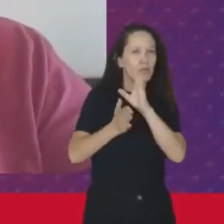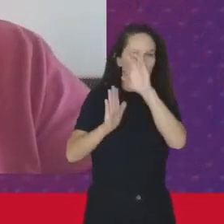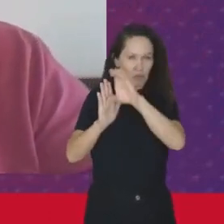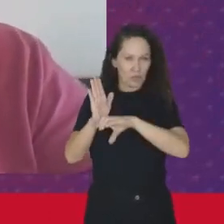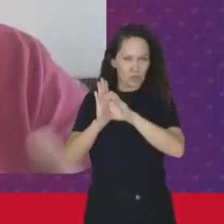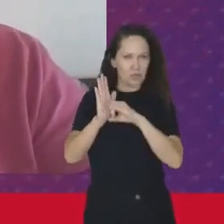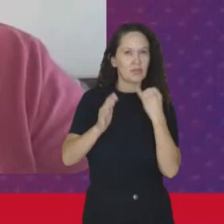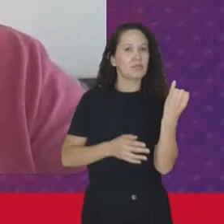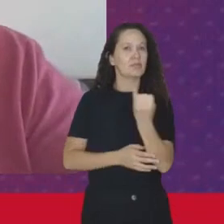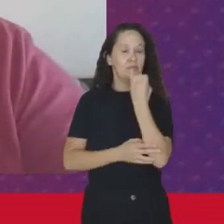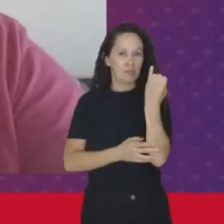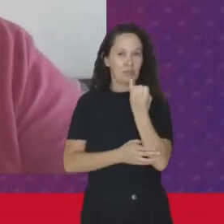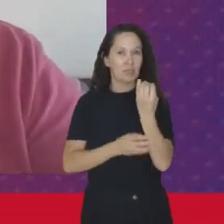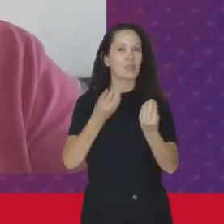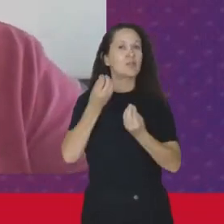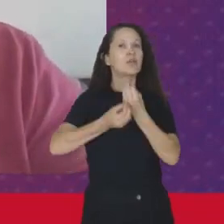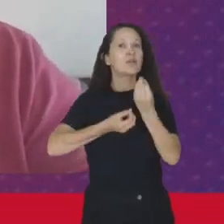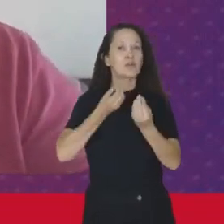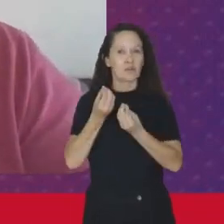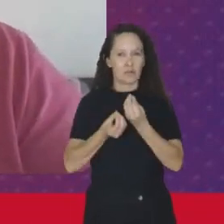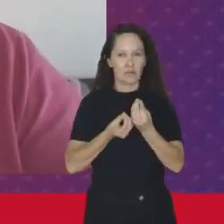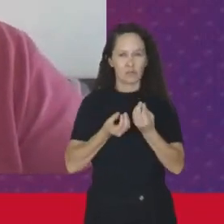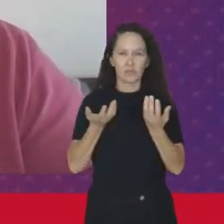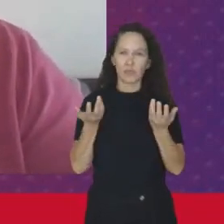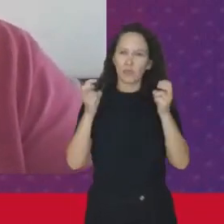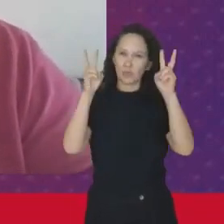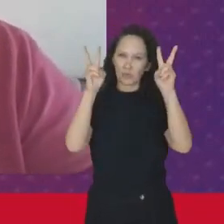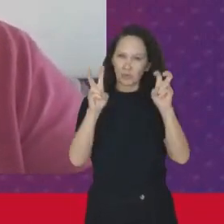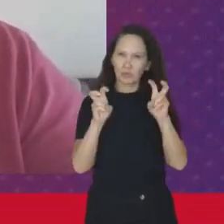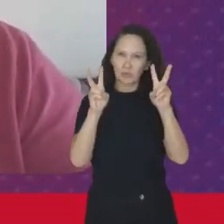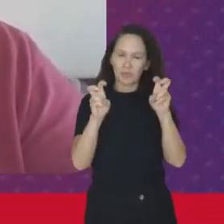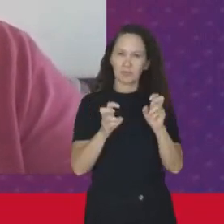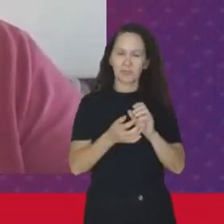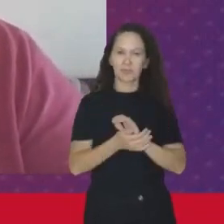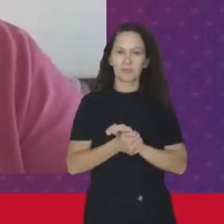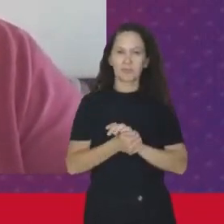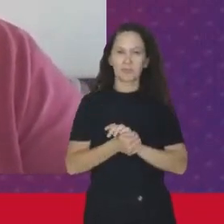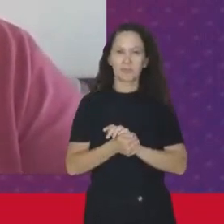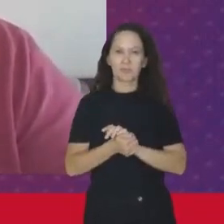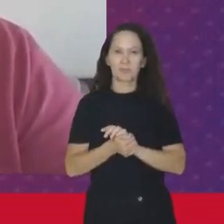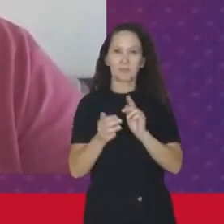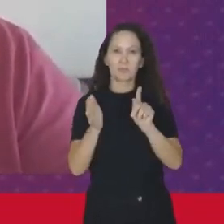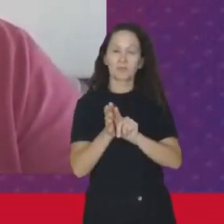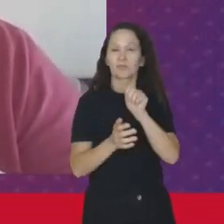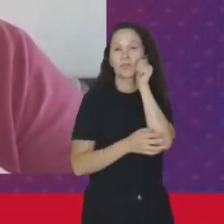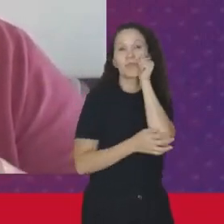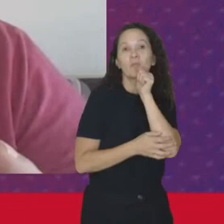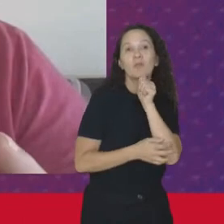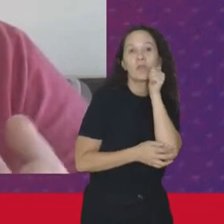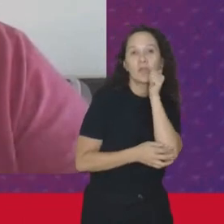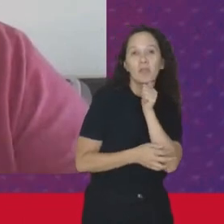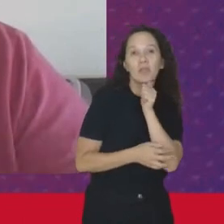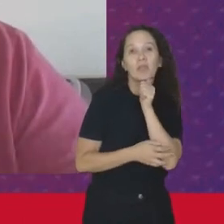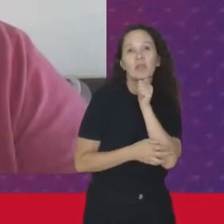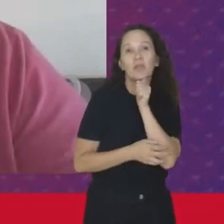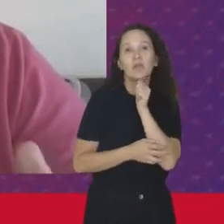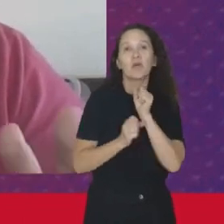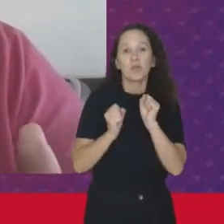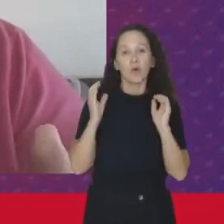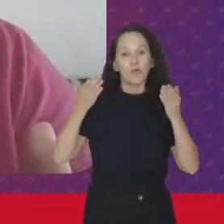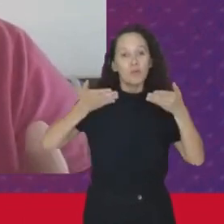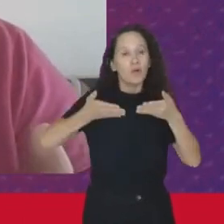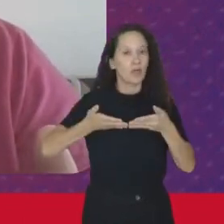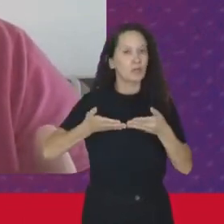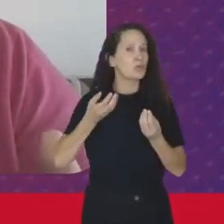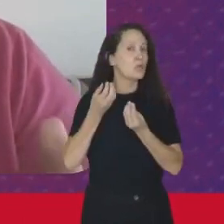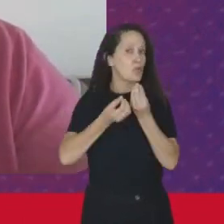conceitos importantes, né? Como é que o tema do mulheres, né, pode ser